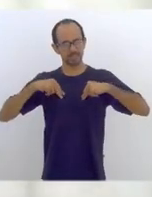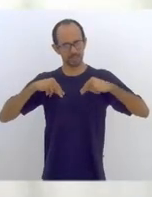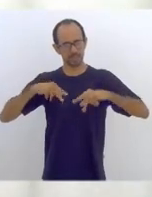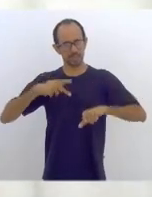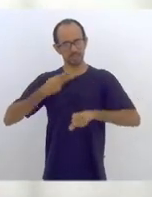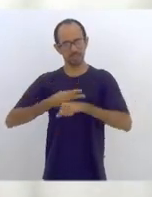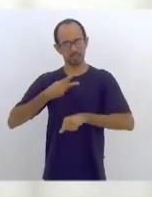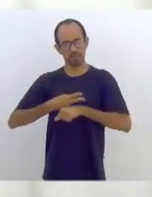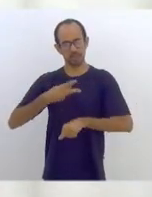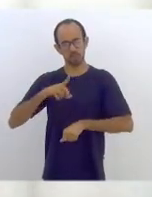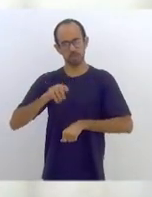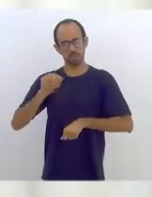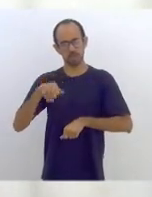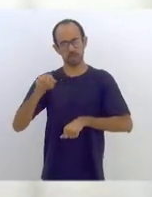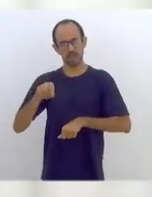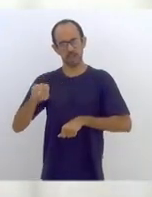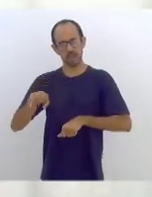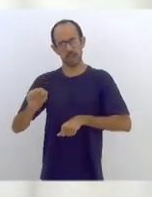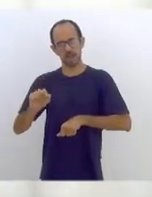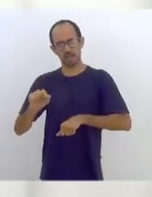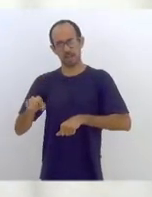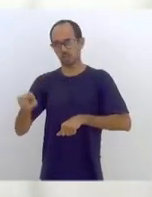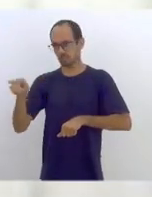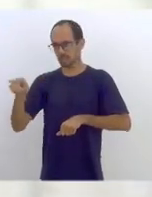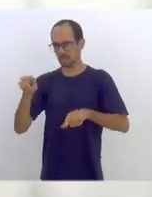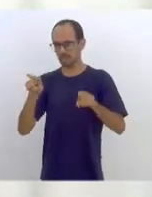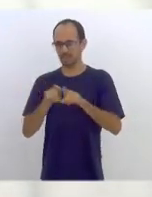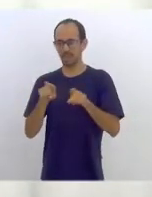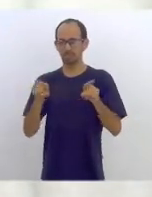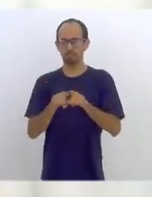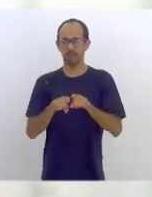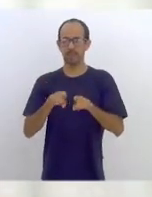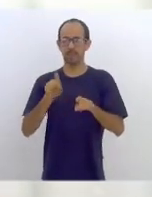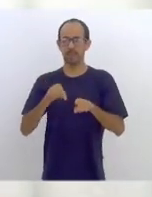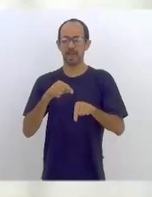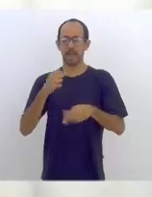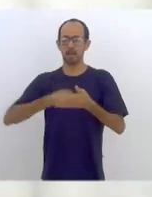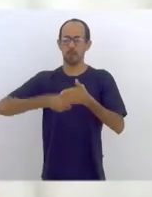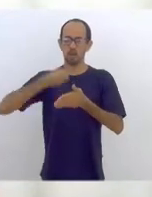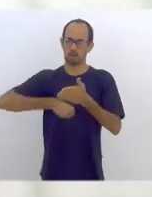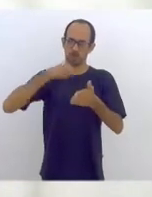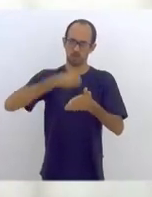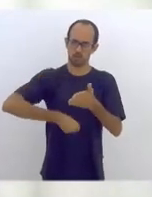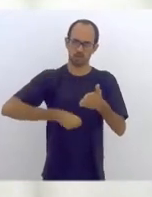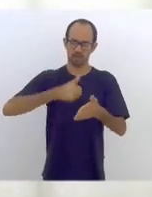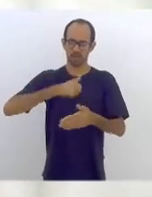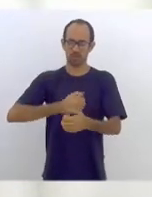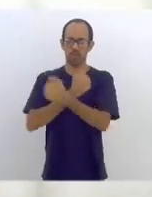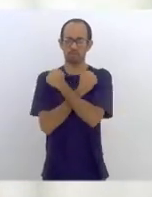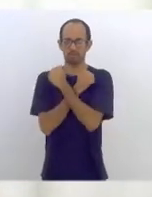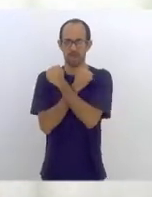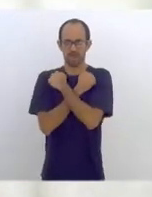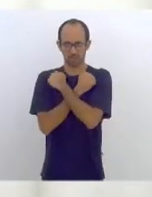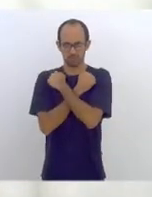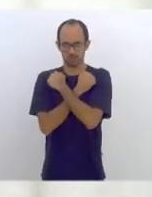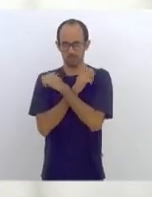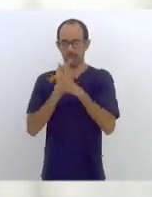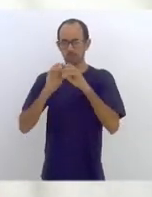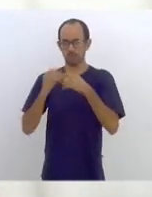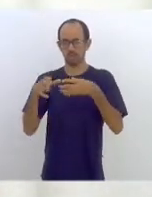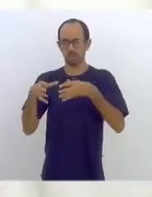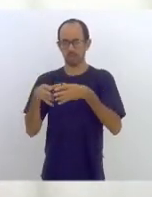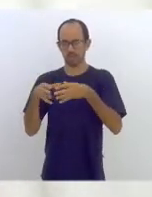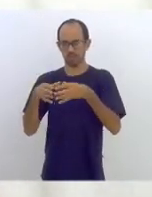prêmio Dandara. Você também, Mônica, é uma grande guerreira. Um abraço para toda a sua equipe